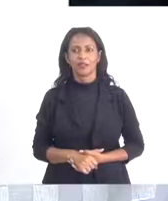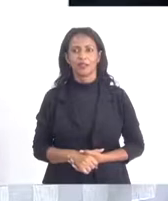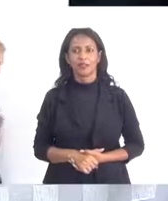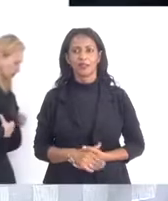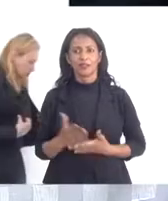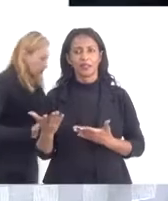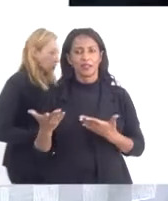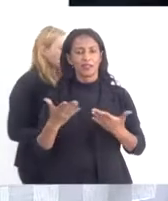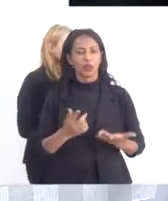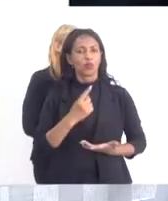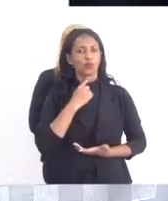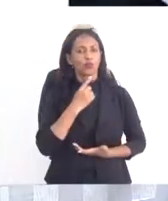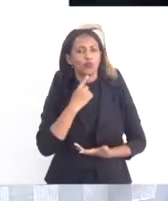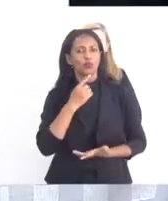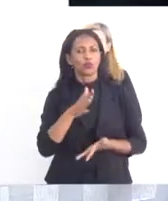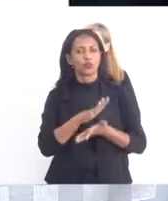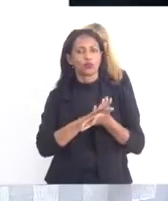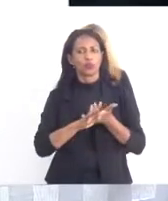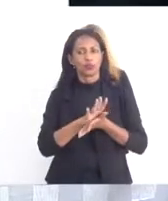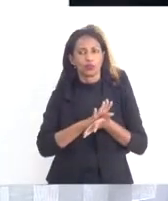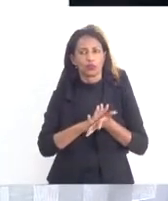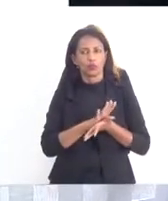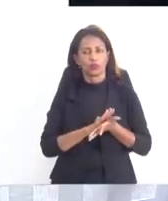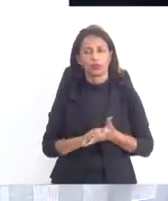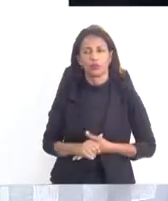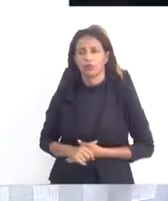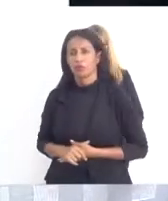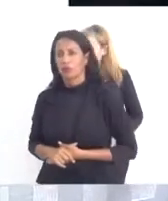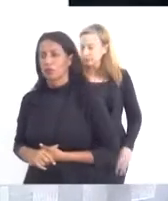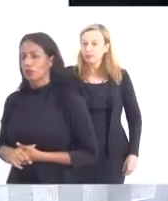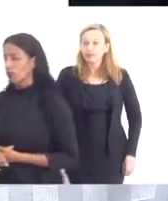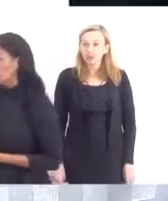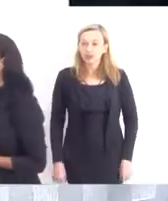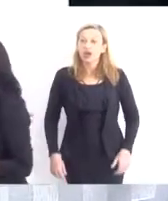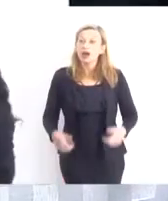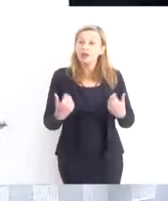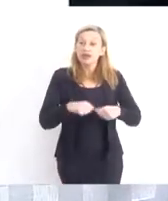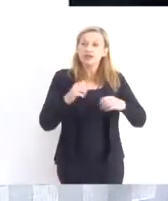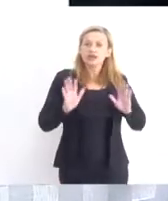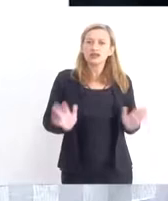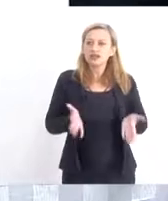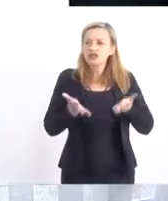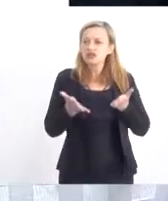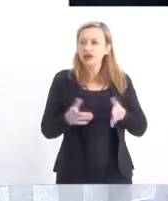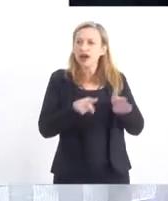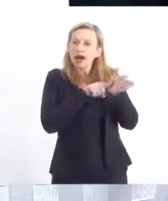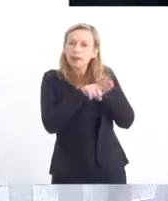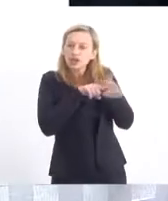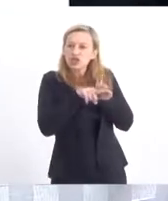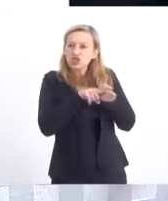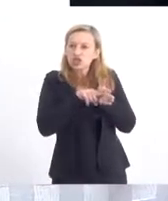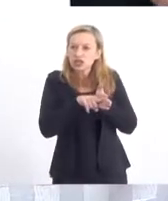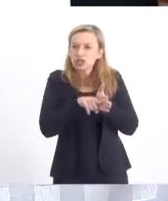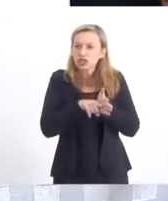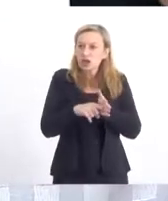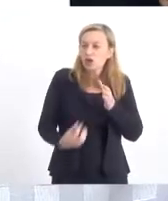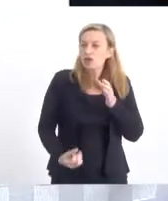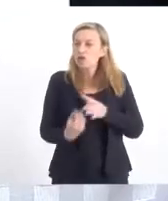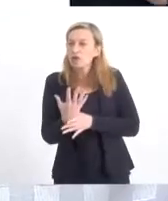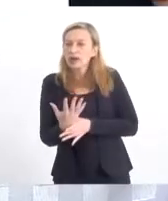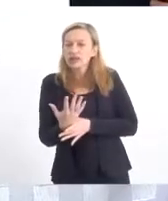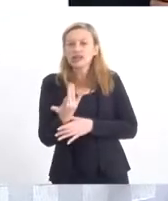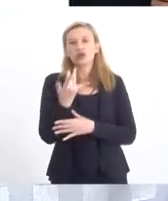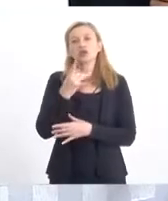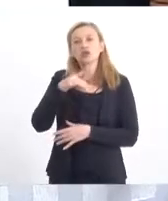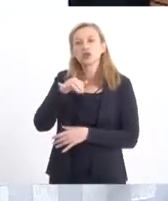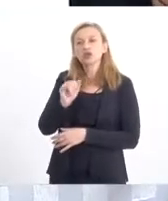Então, eu não tenho dúvida que a gente precisa incentivar a pesquisa, a ciência, a inovação, formação de mão de obra